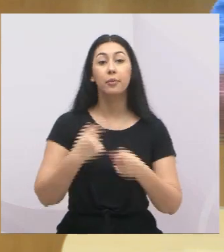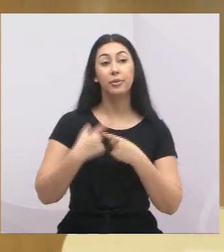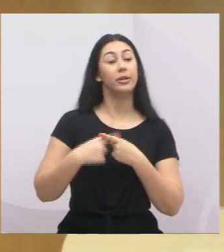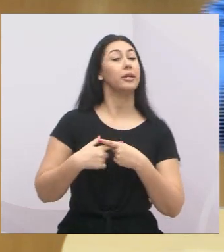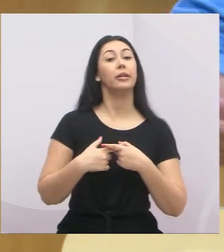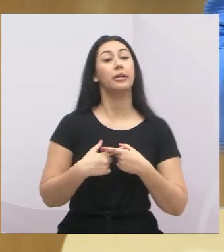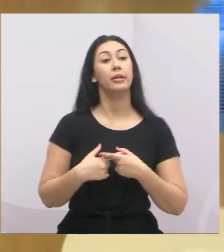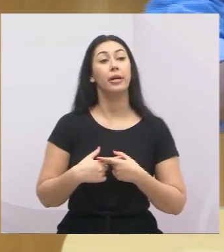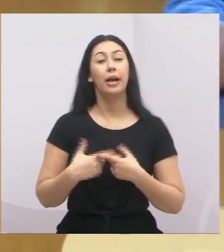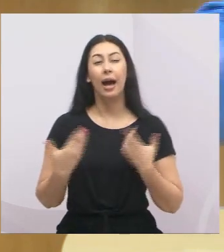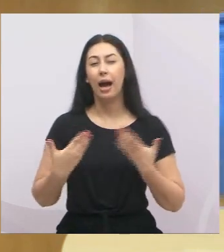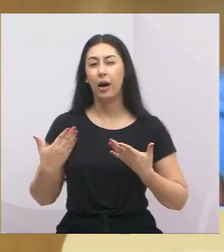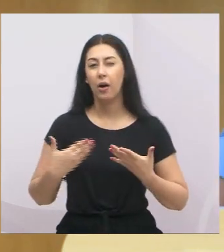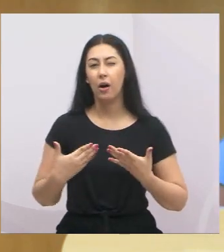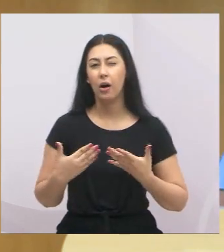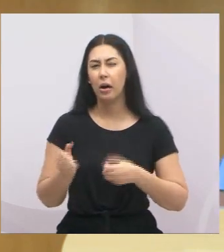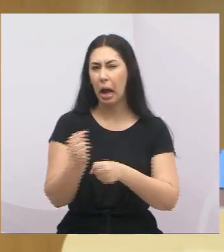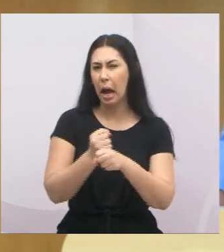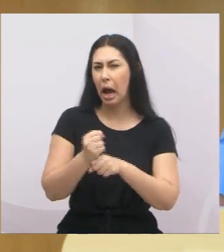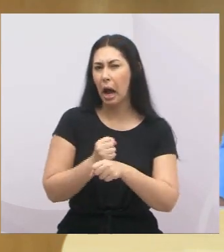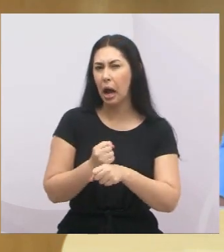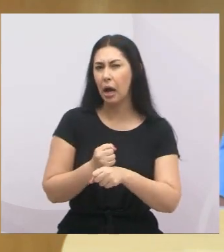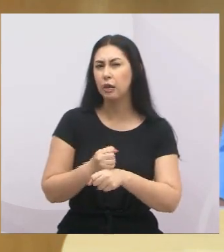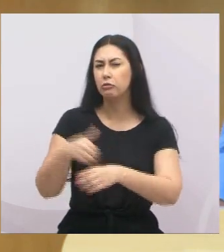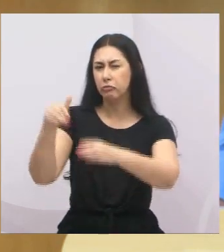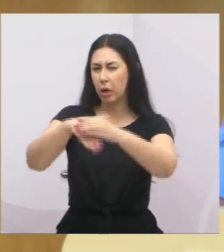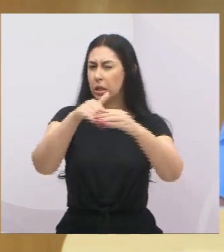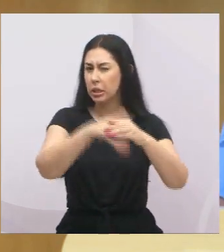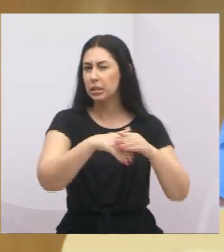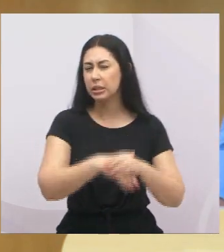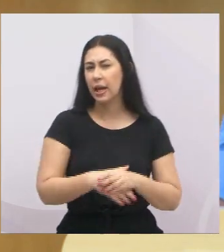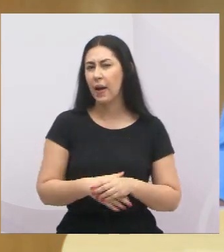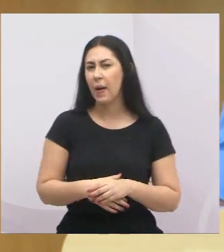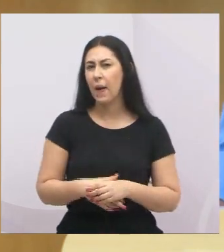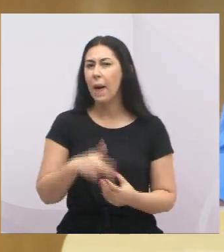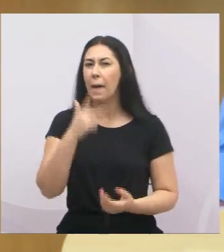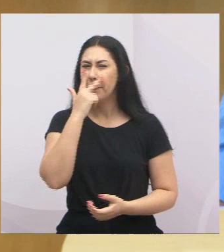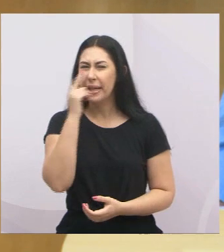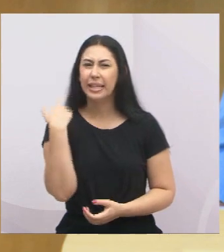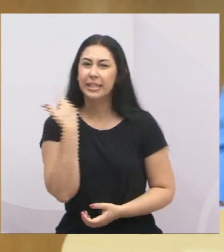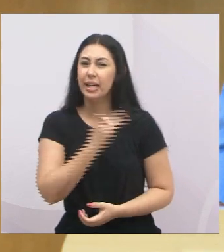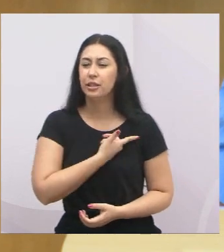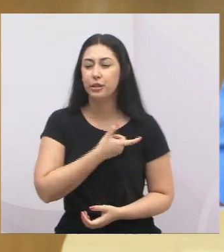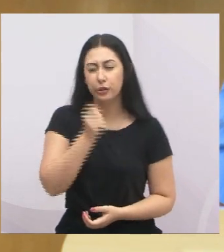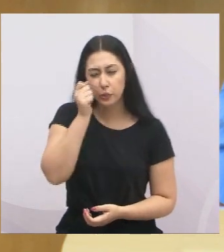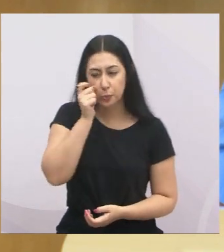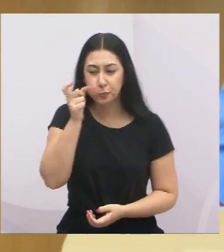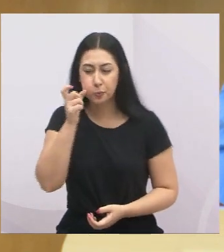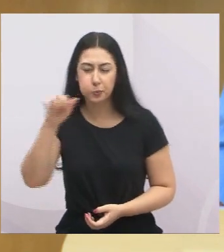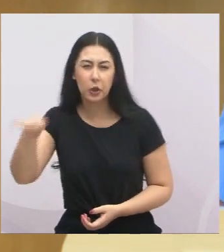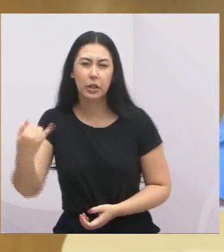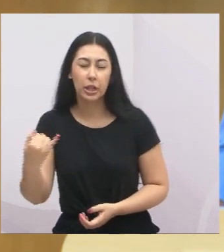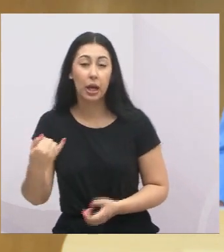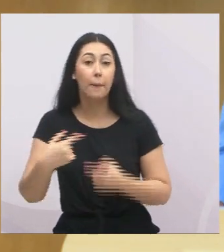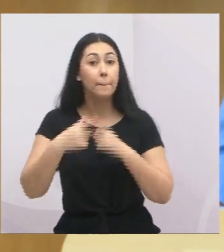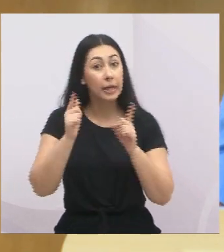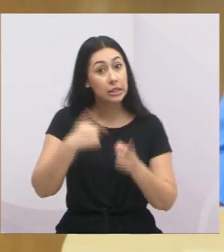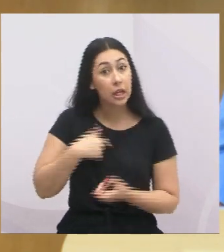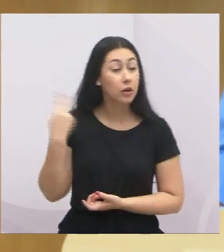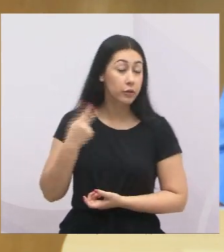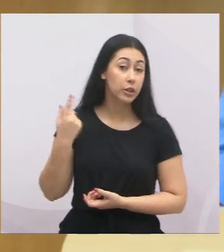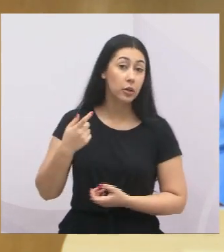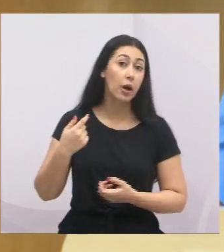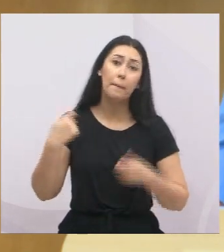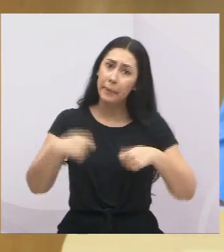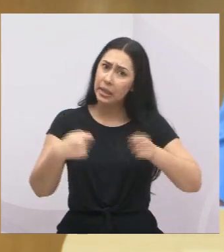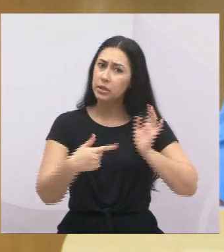aí um processo eleitoral, parece que a gente quer ser oportunista, e não é, mas a população me cobrou, e eu como vereador que sou hoje, eu sou obrigado a mostrar